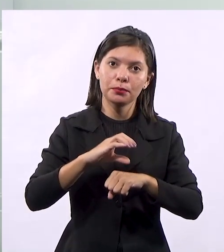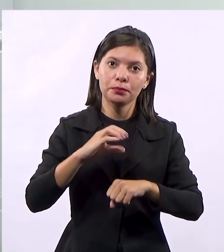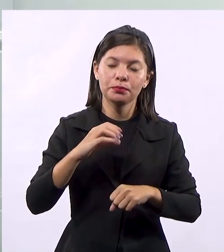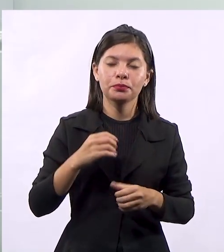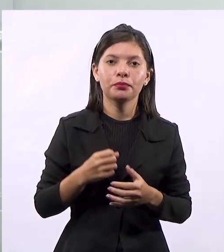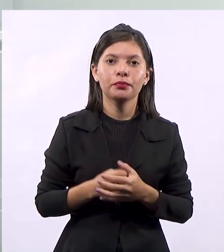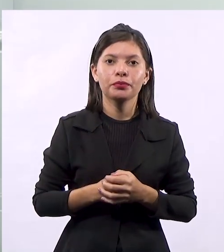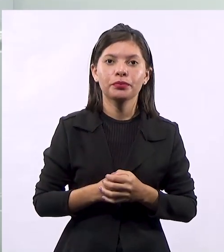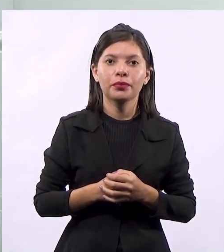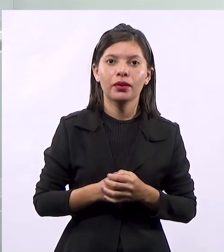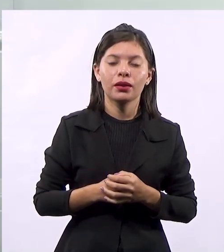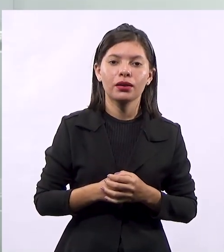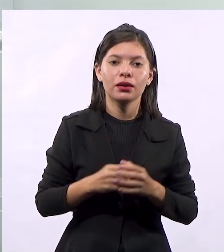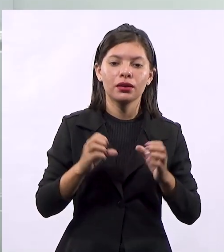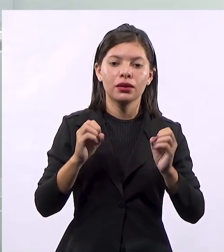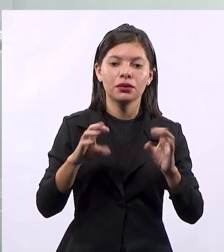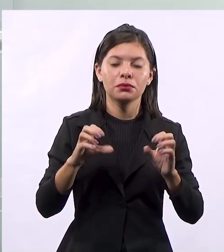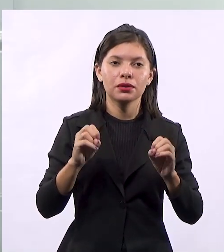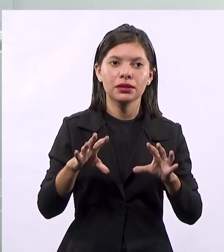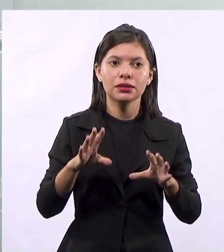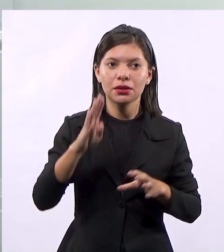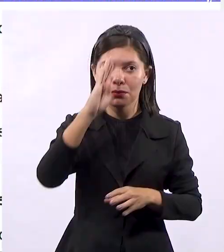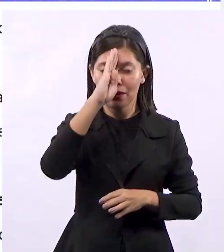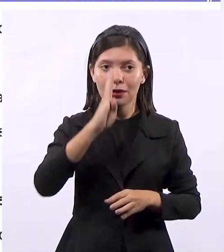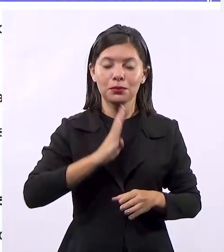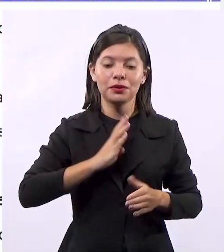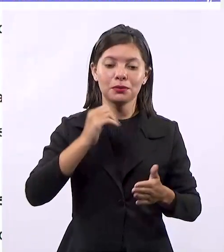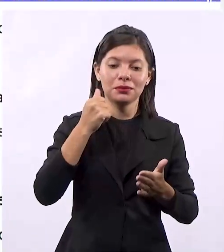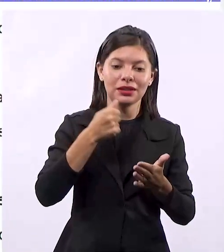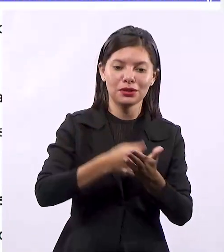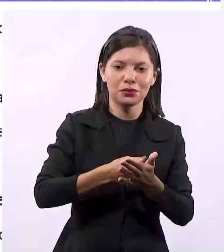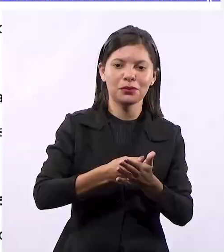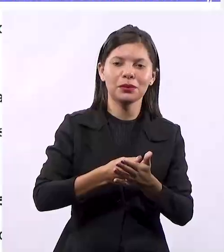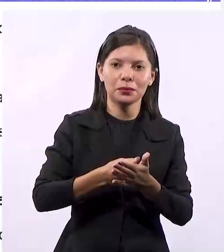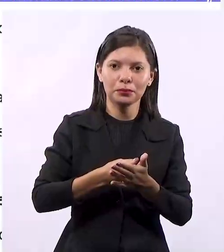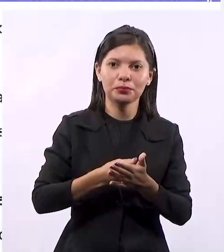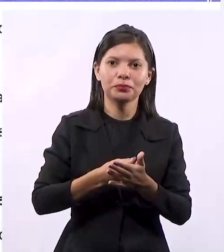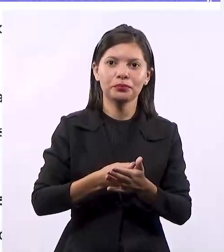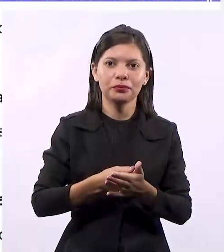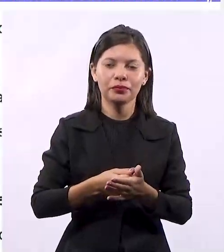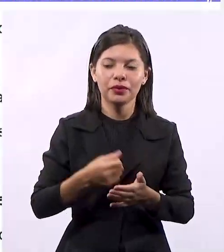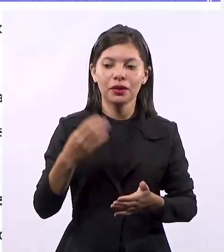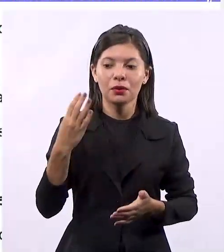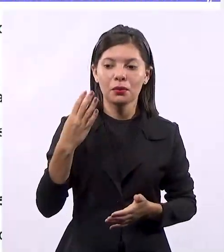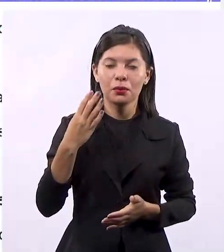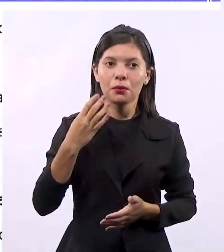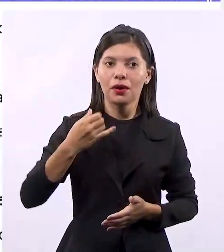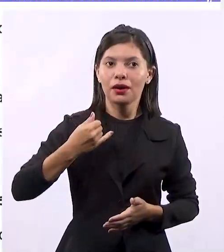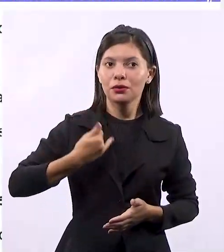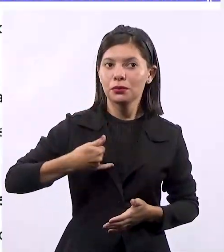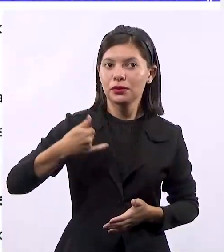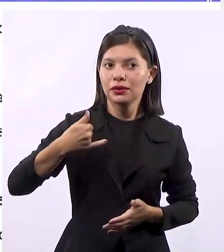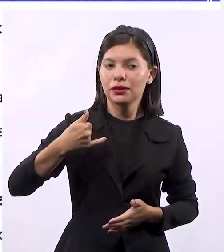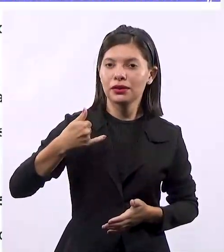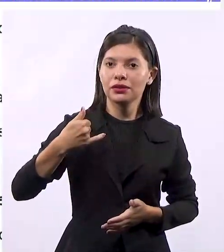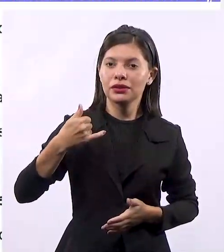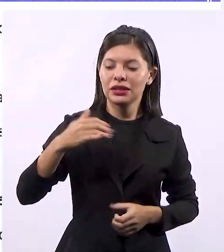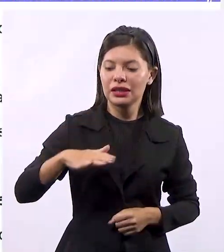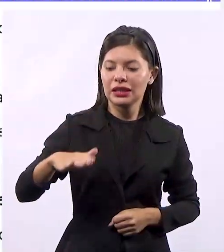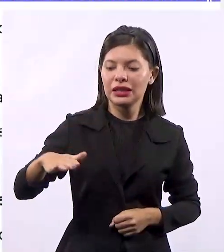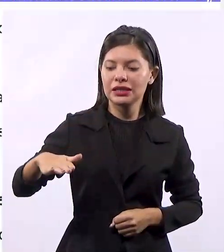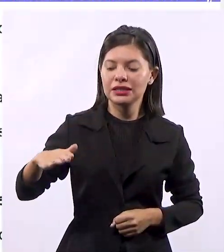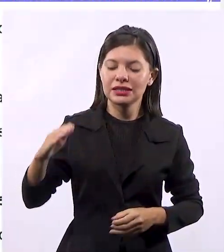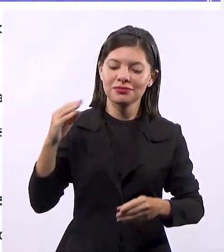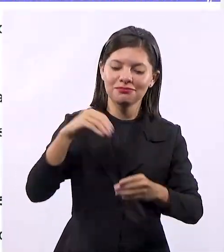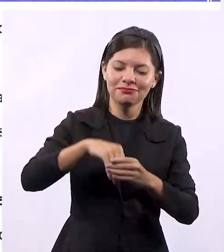partir do 208 da Constituição Federal. Então, a primeira coisa é que a educação é básica e gratuita e obrigatória.